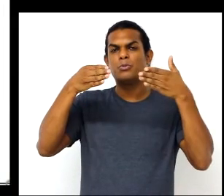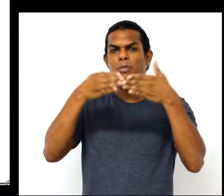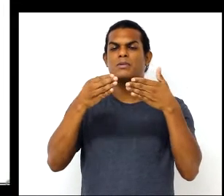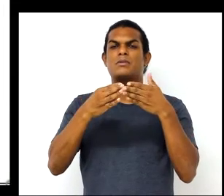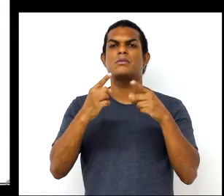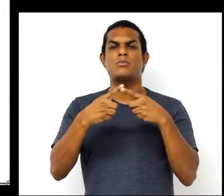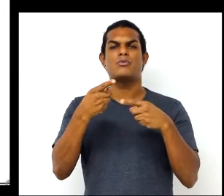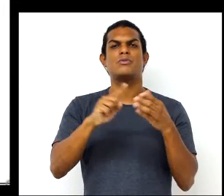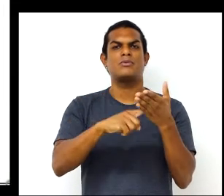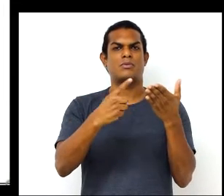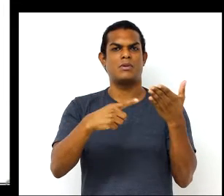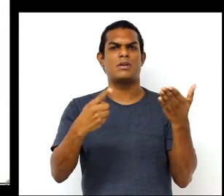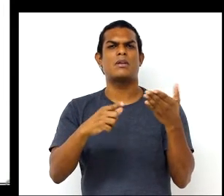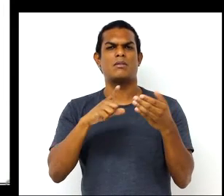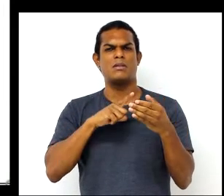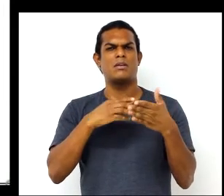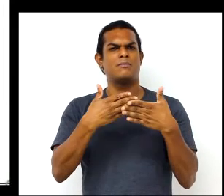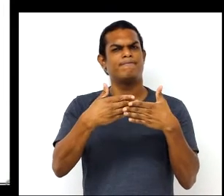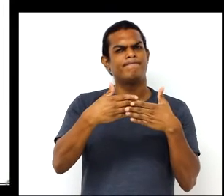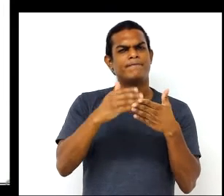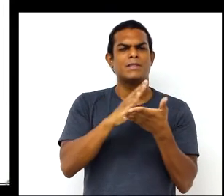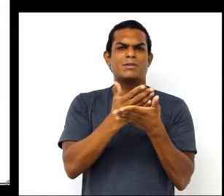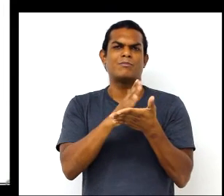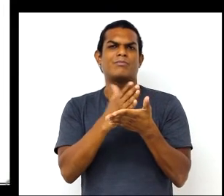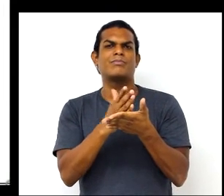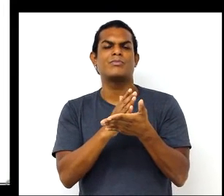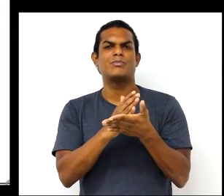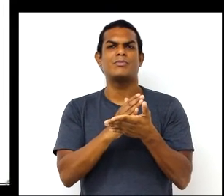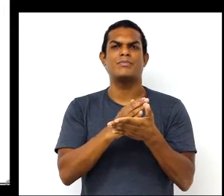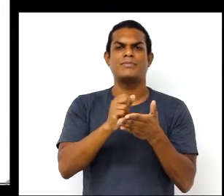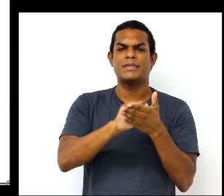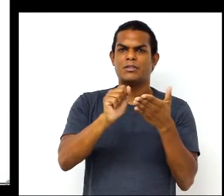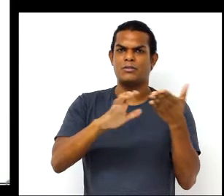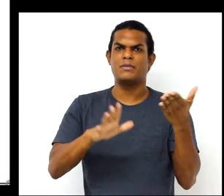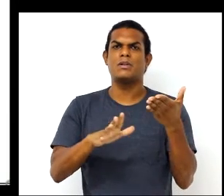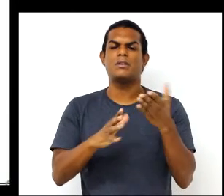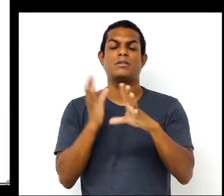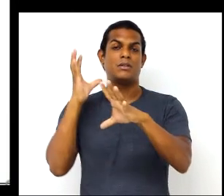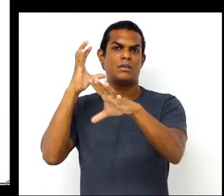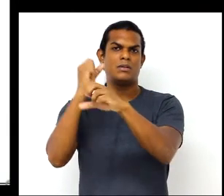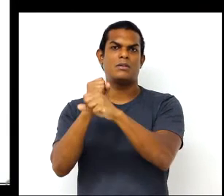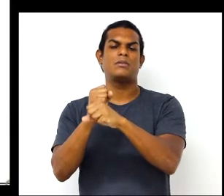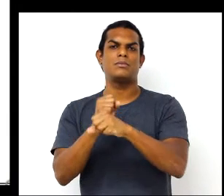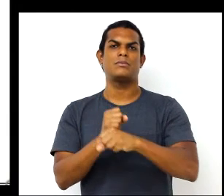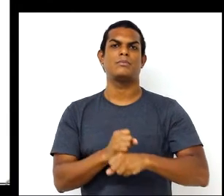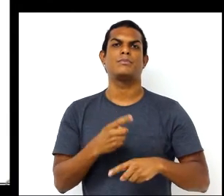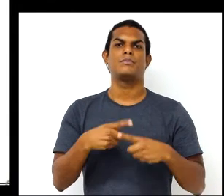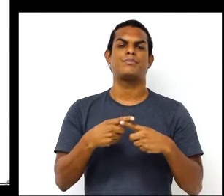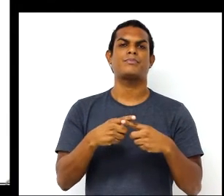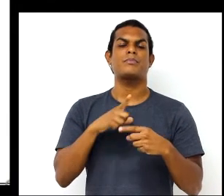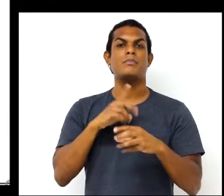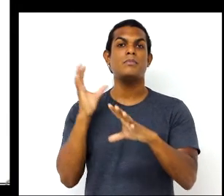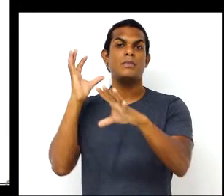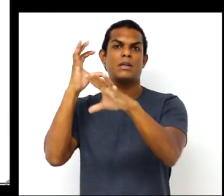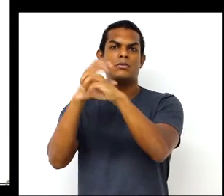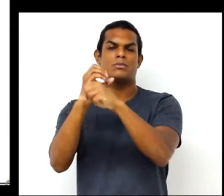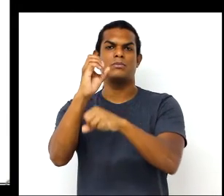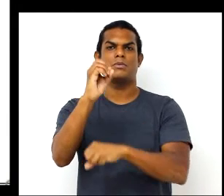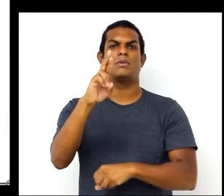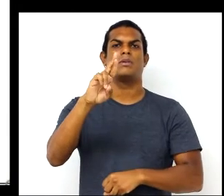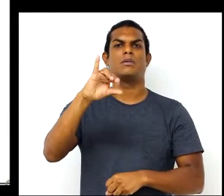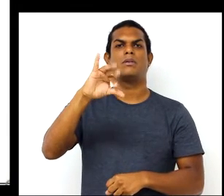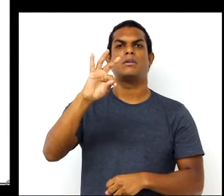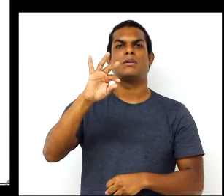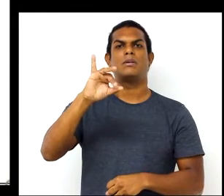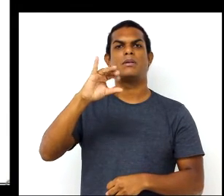resumos, dos quais vamos exercitar durante a nossa disciplina. Existe o resumo crítico, aquele que